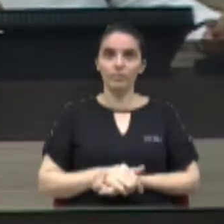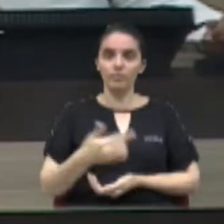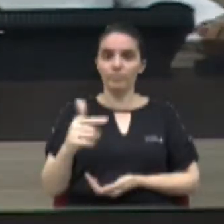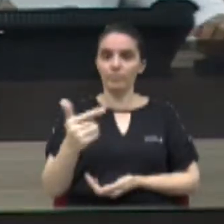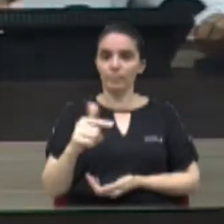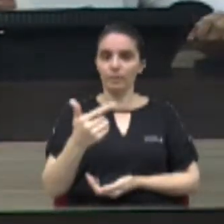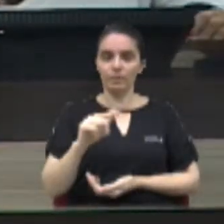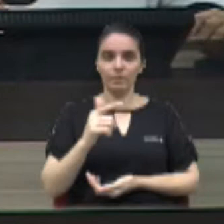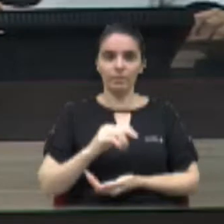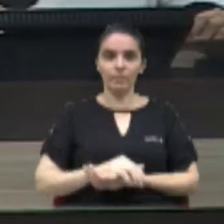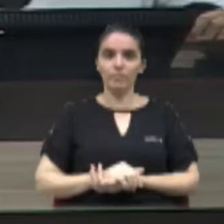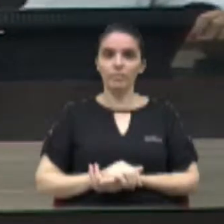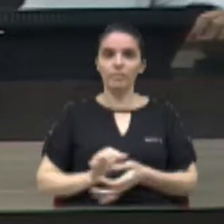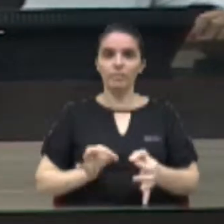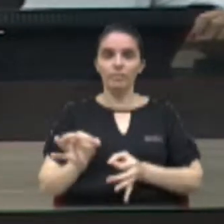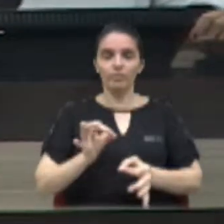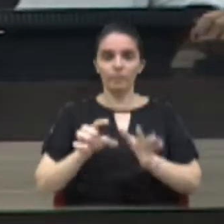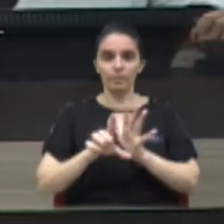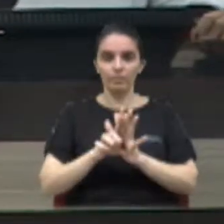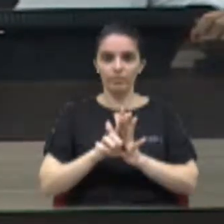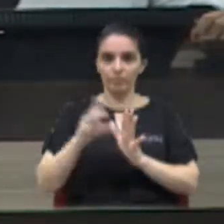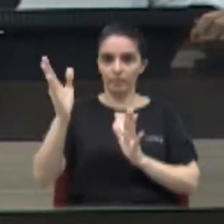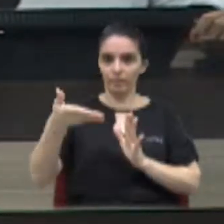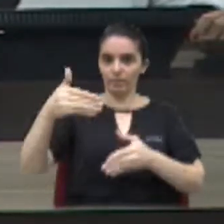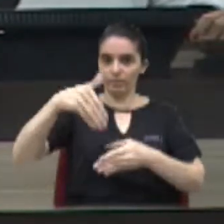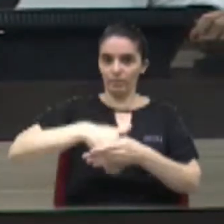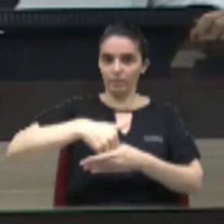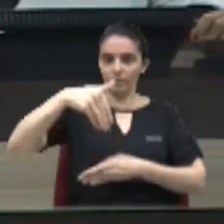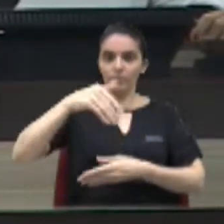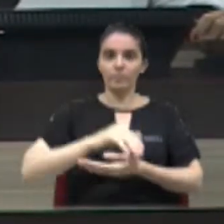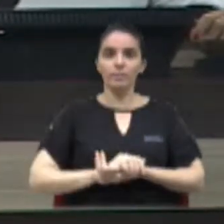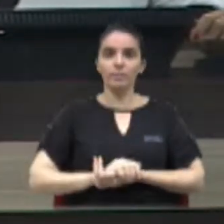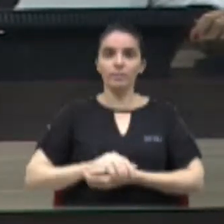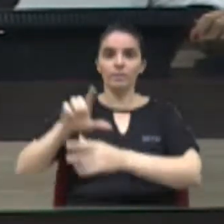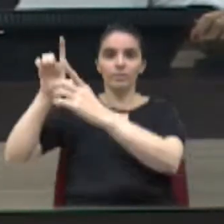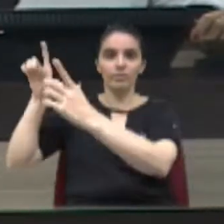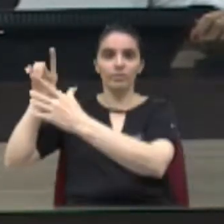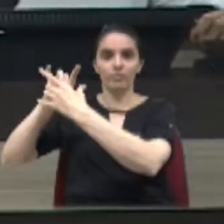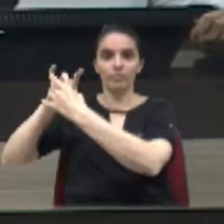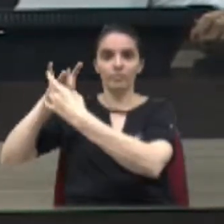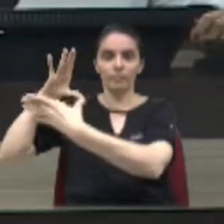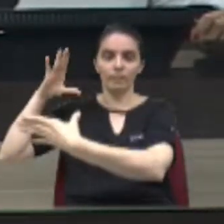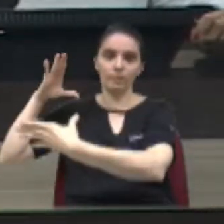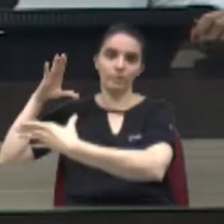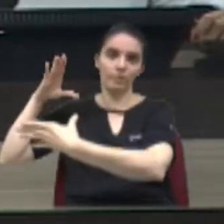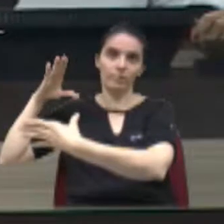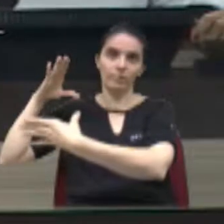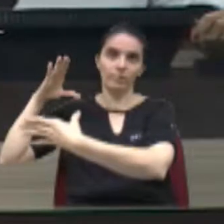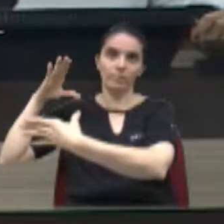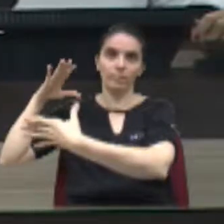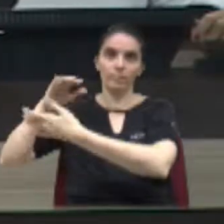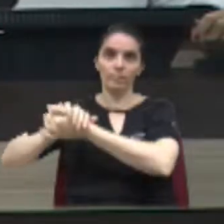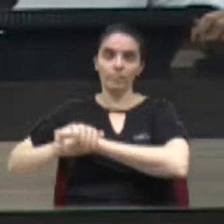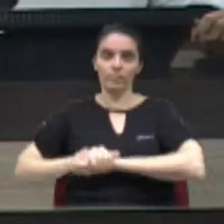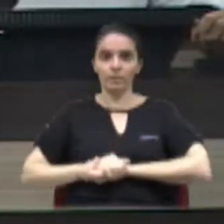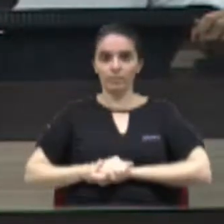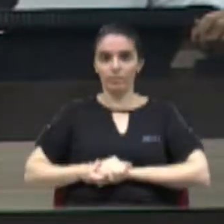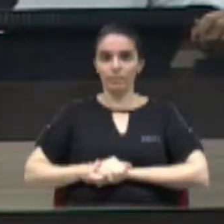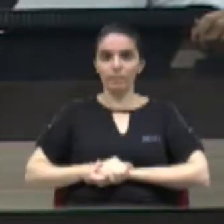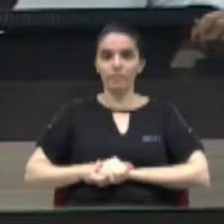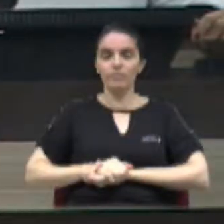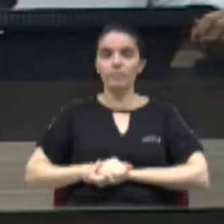Não havendo o projeto de lei, ele vai à votação e o painel de votação, ele está